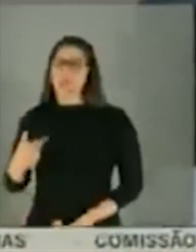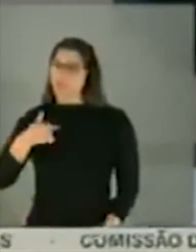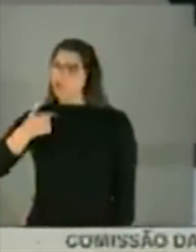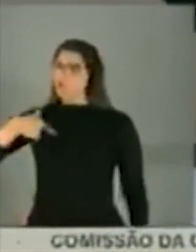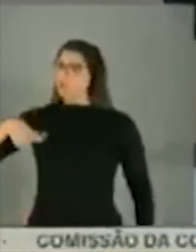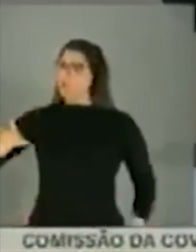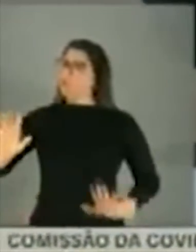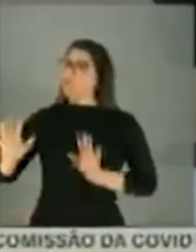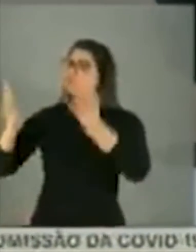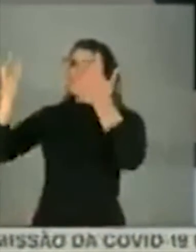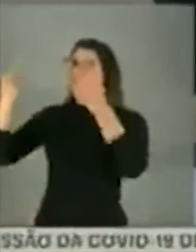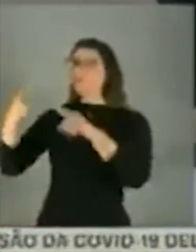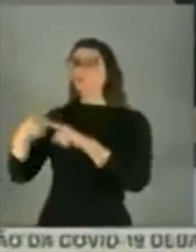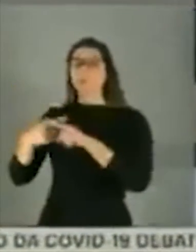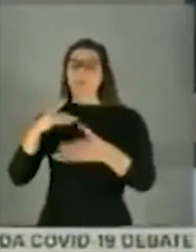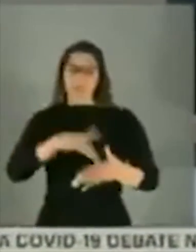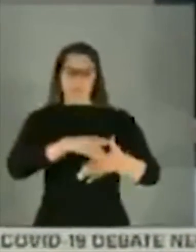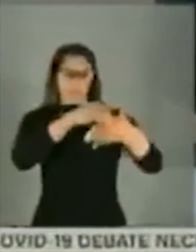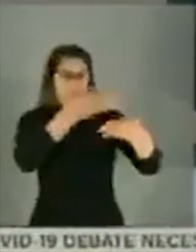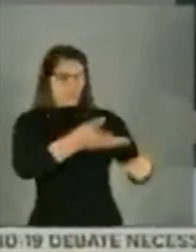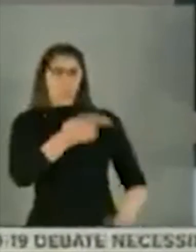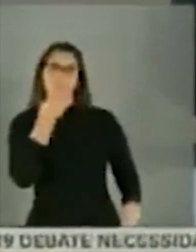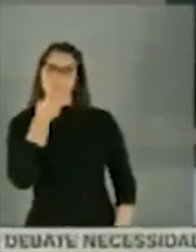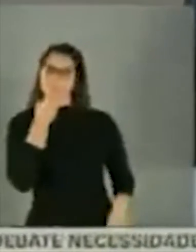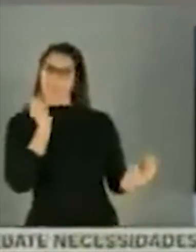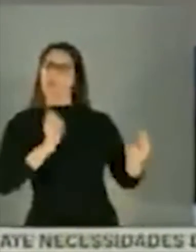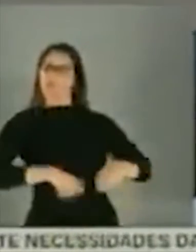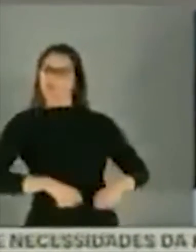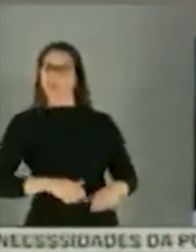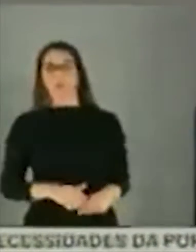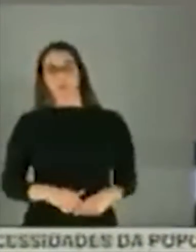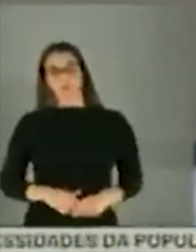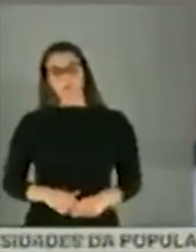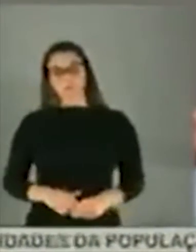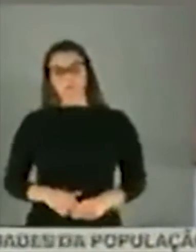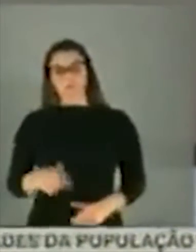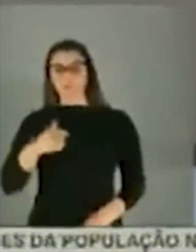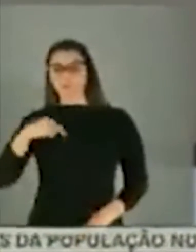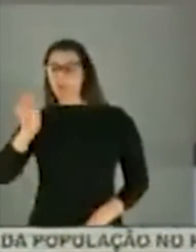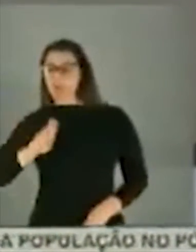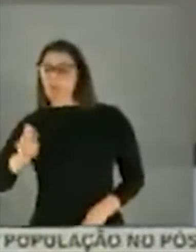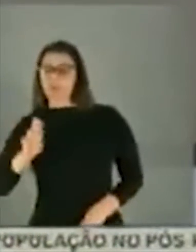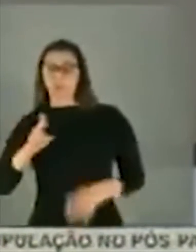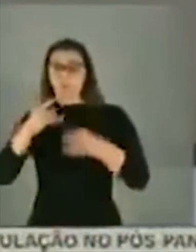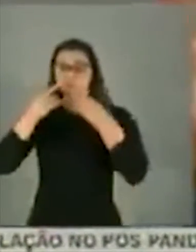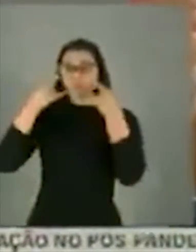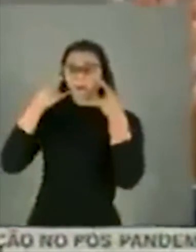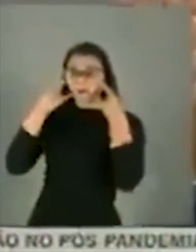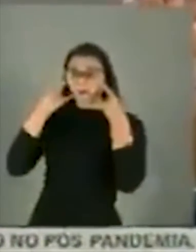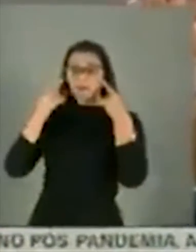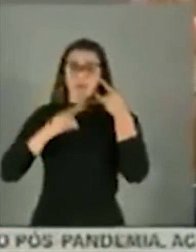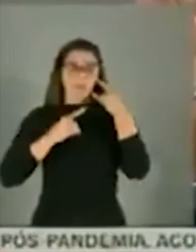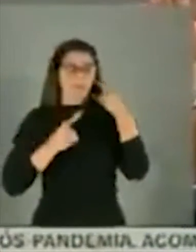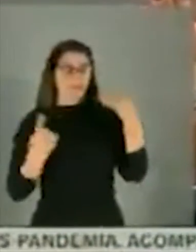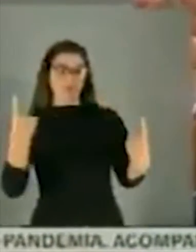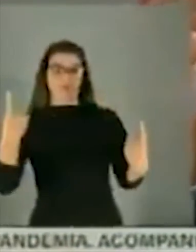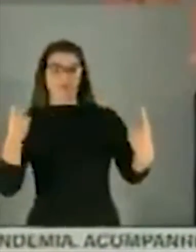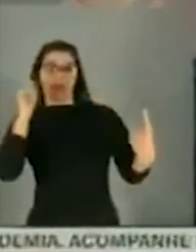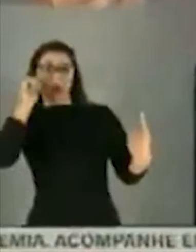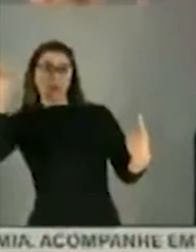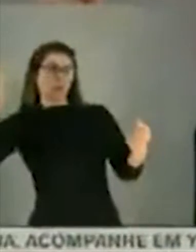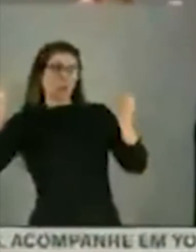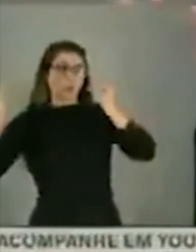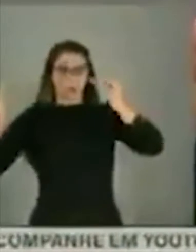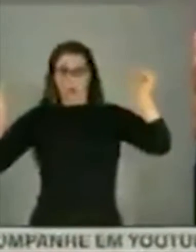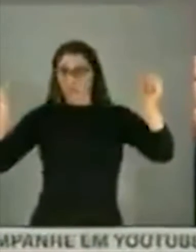a festa porque eu estou ouvindo uma grande autoridade dizer que eu posso ir para a festa. Eu uso ou não uso máscara, eu tenho quem citar,